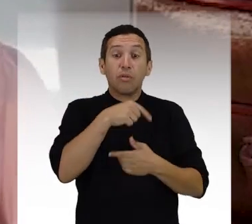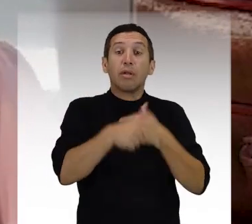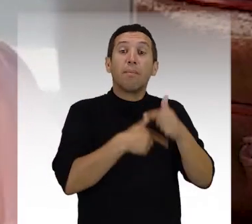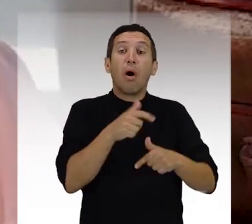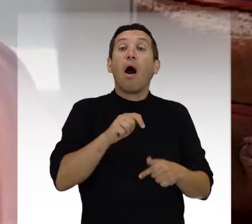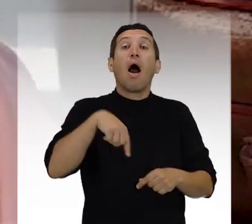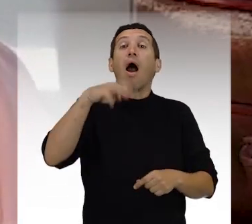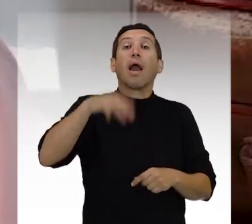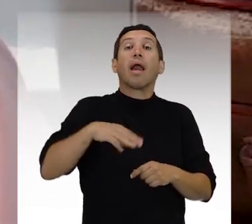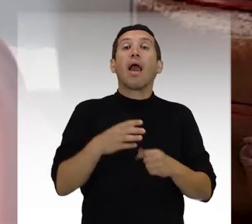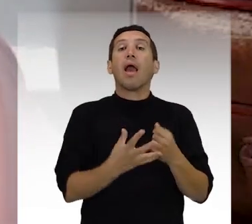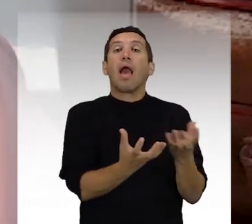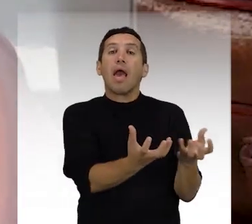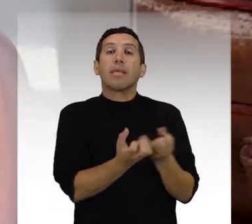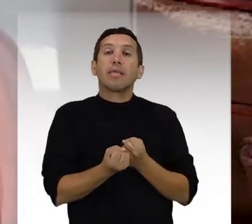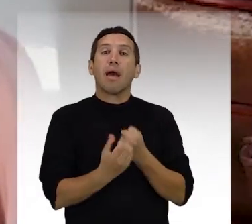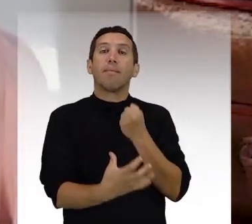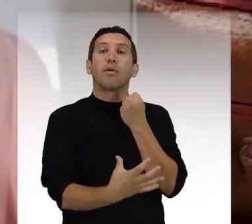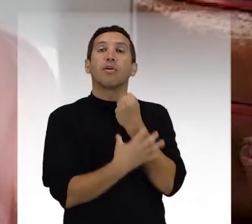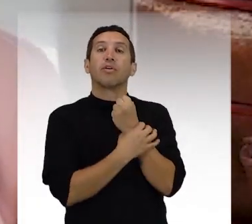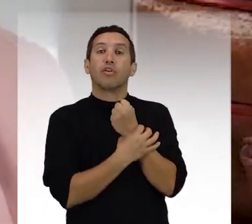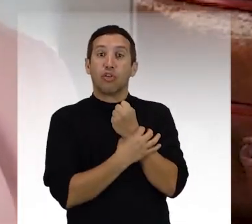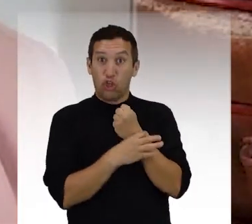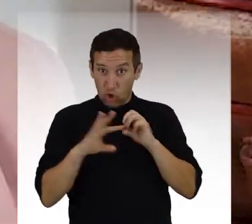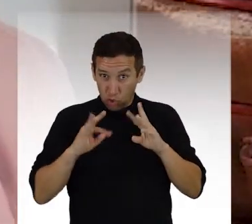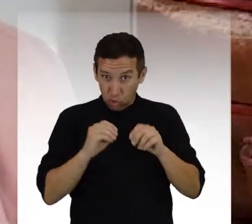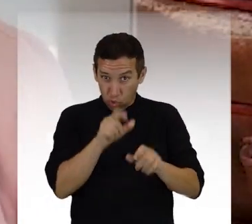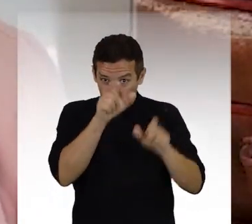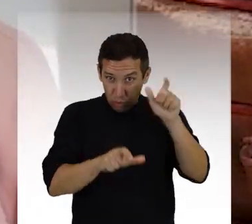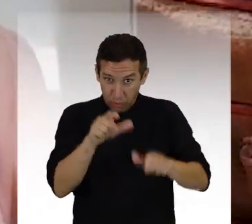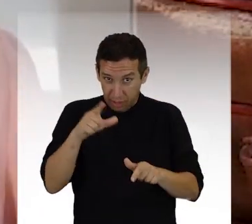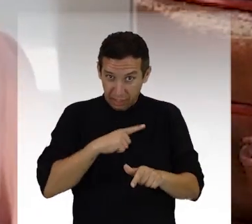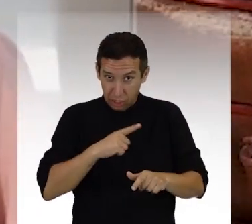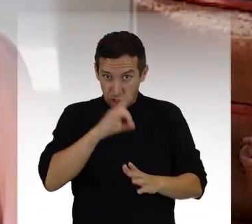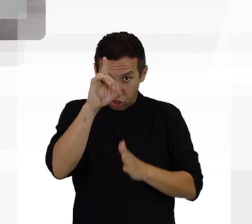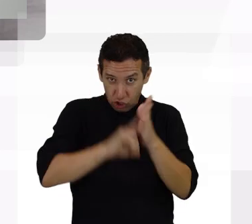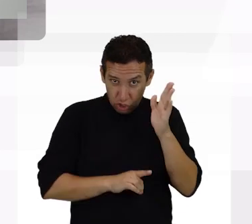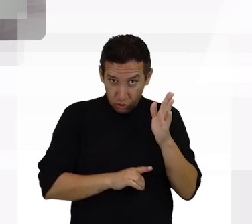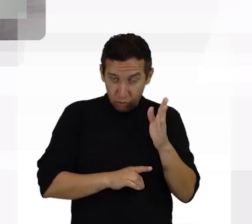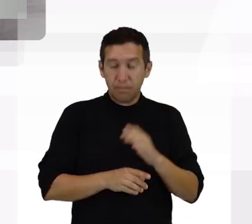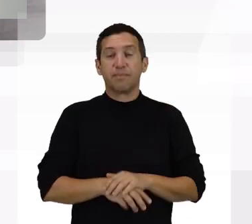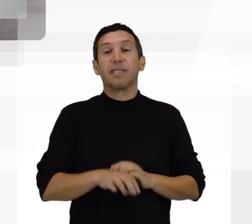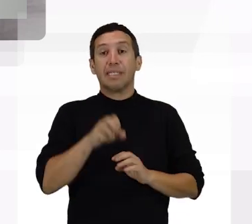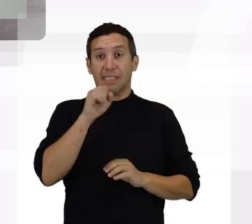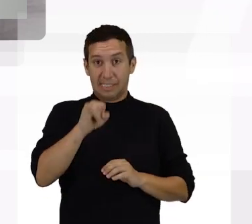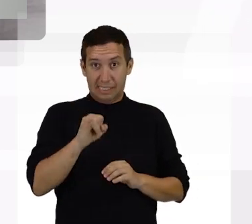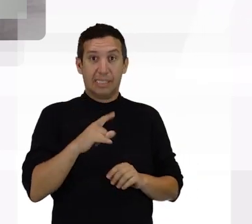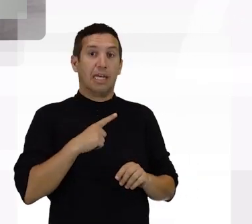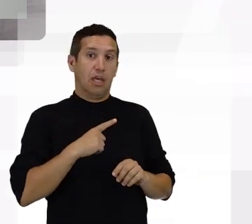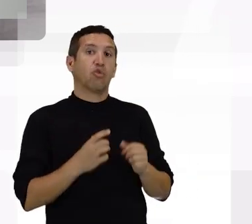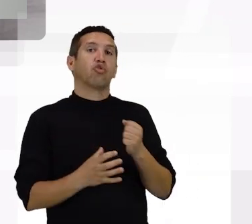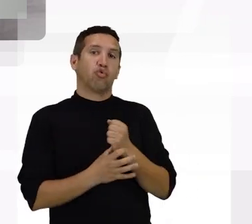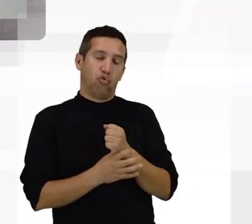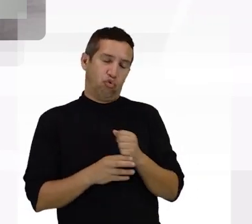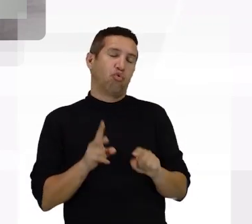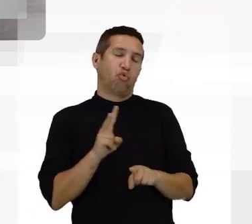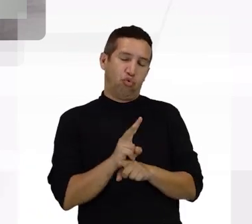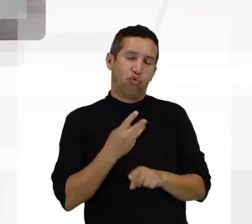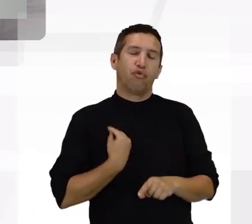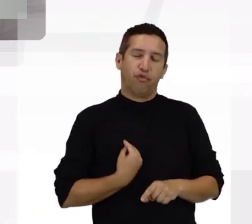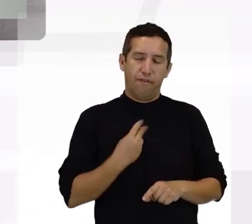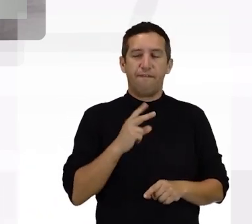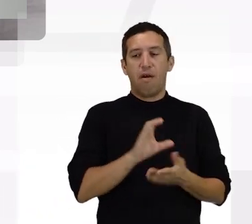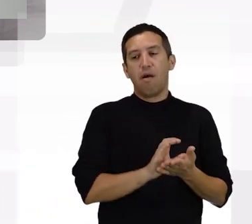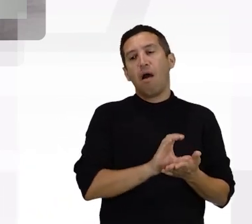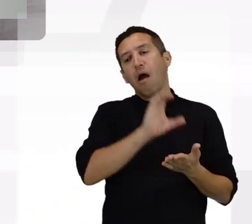quem recebe o seguro? E todo trabalhador tem direito ao seguro? Quando existe o seguro de vida, vai